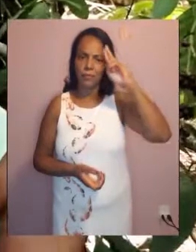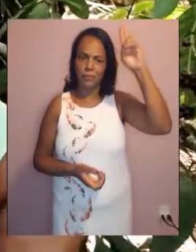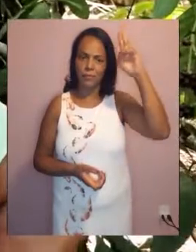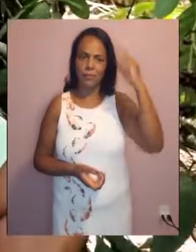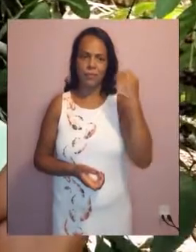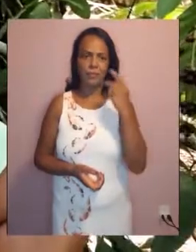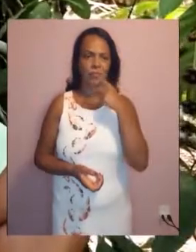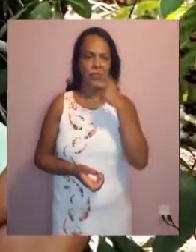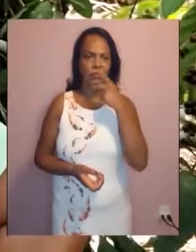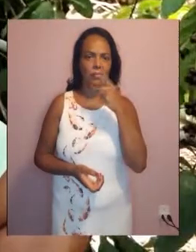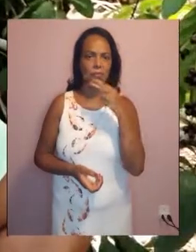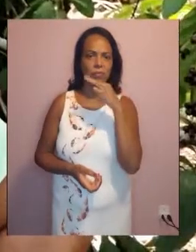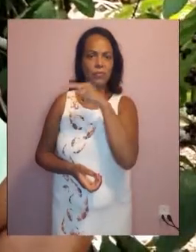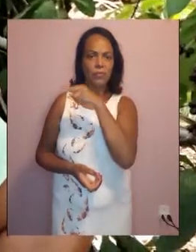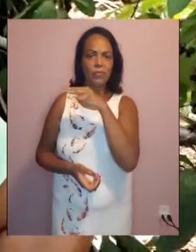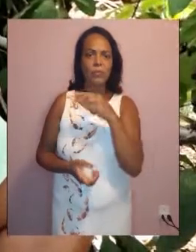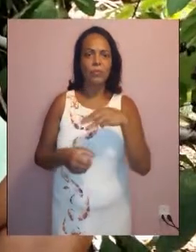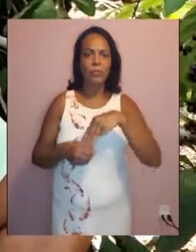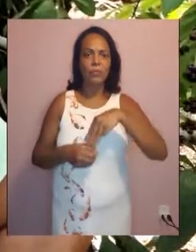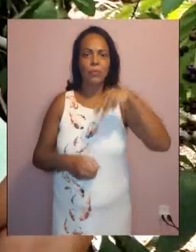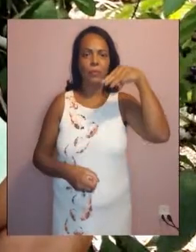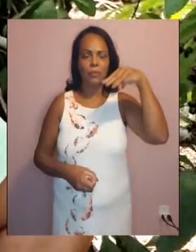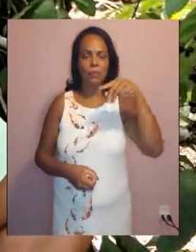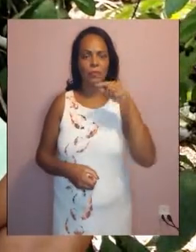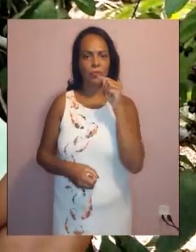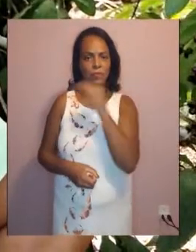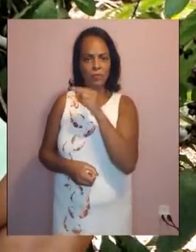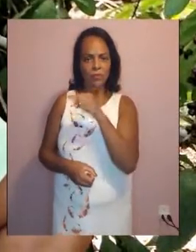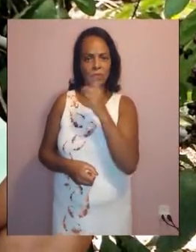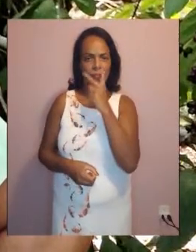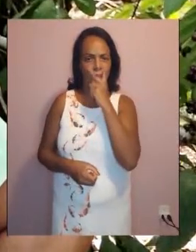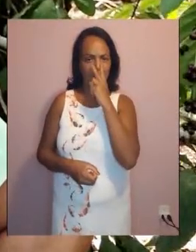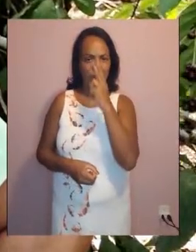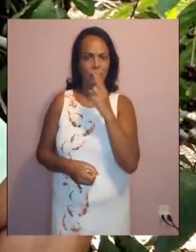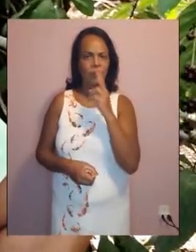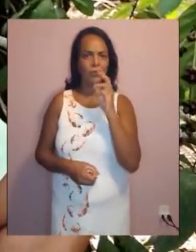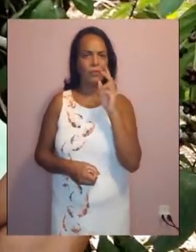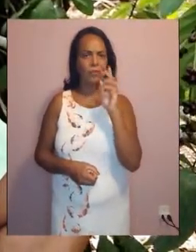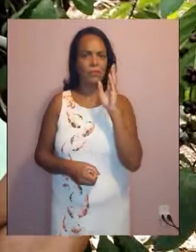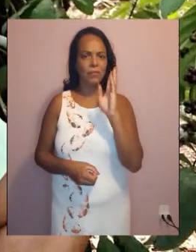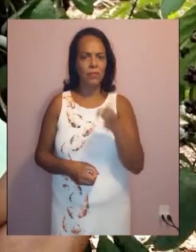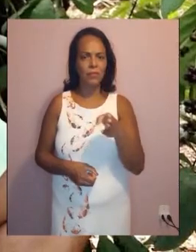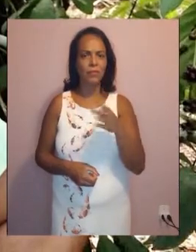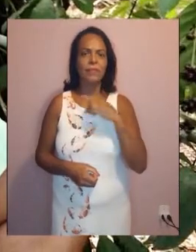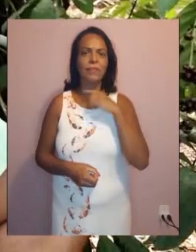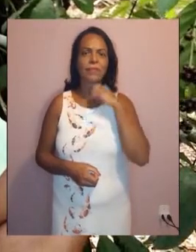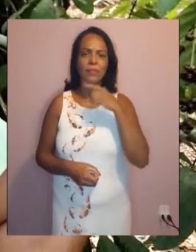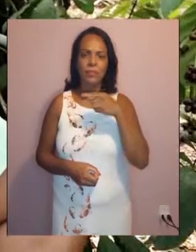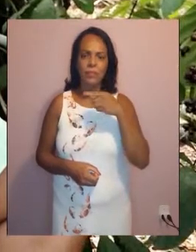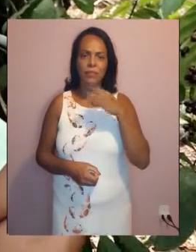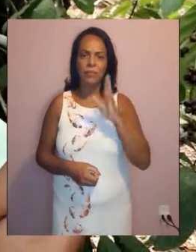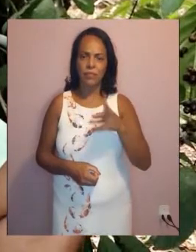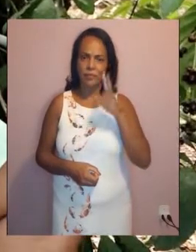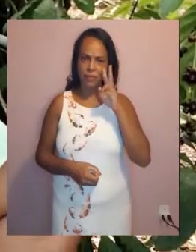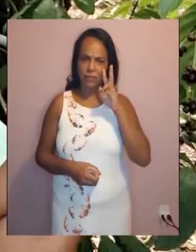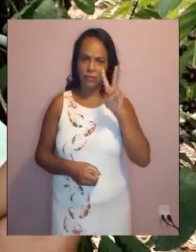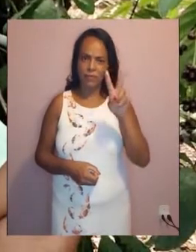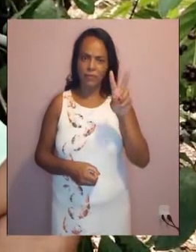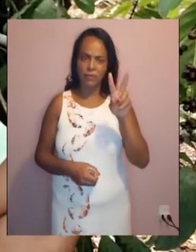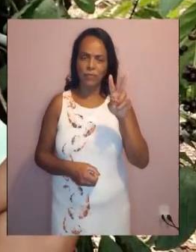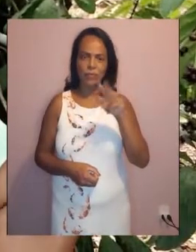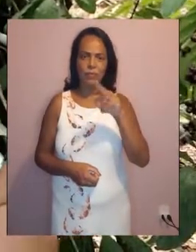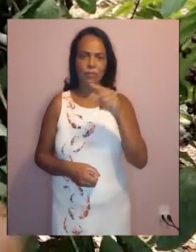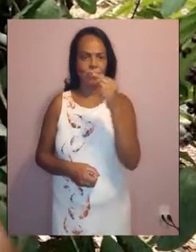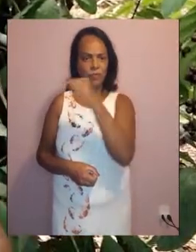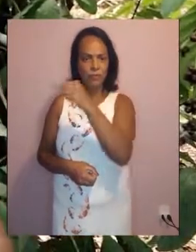tu achas que alguém já viu isso que tu tá vendo? Aí ele pensou